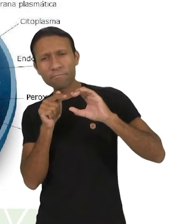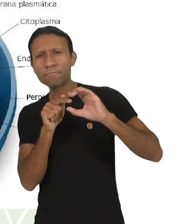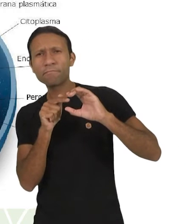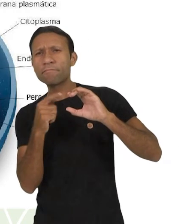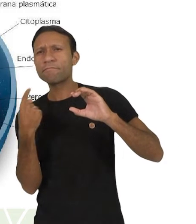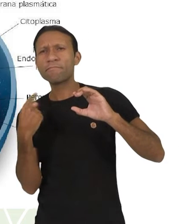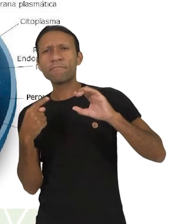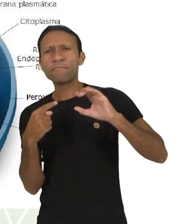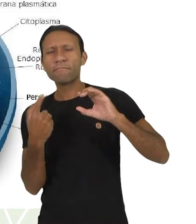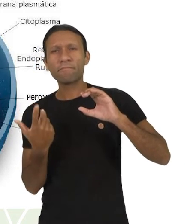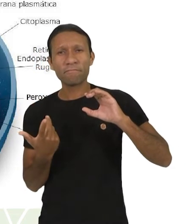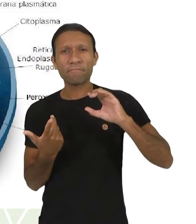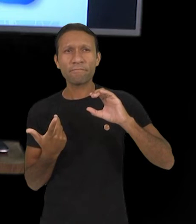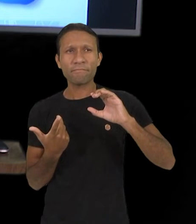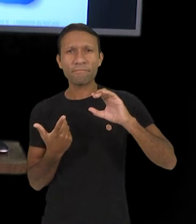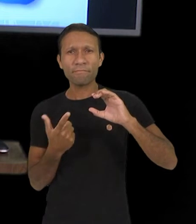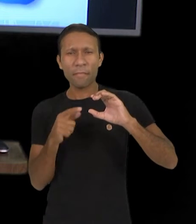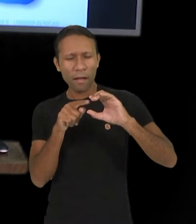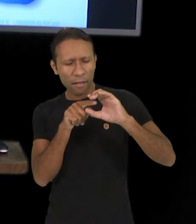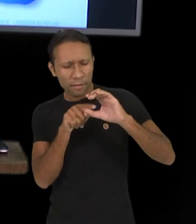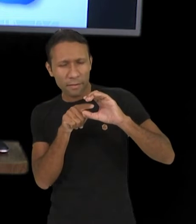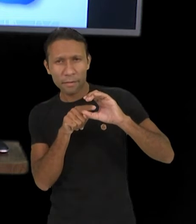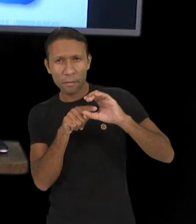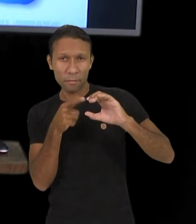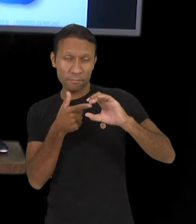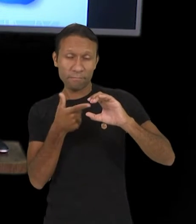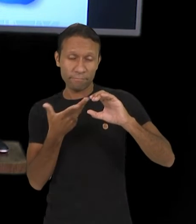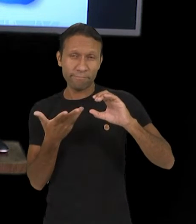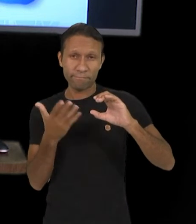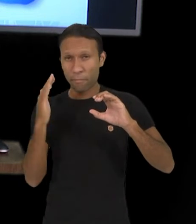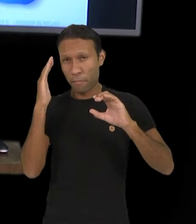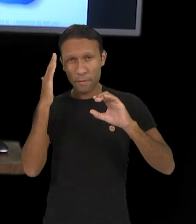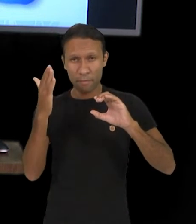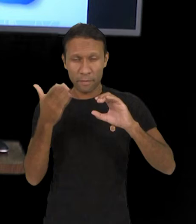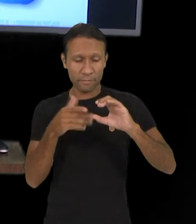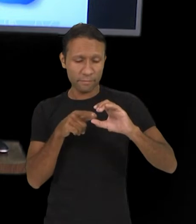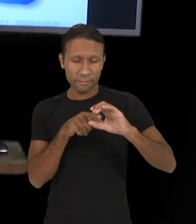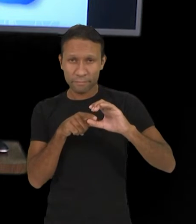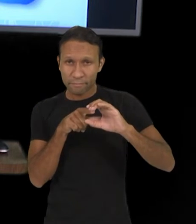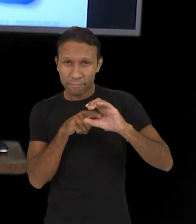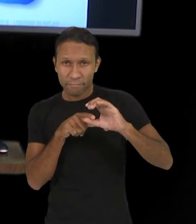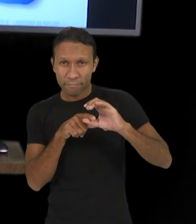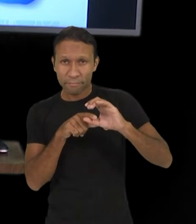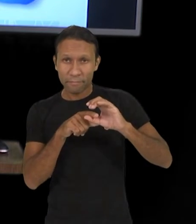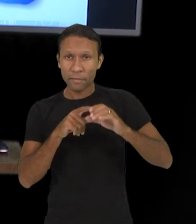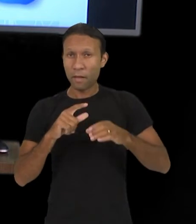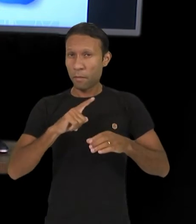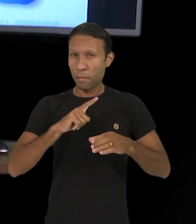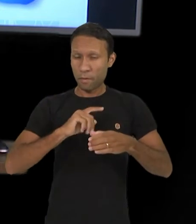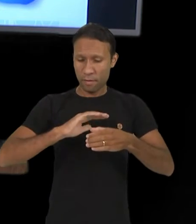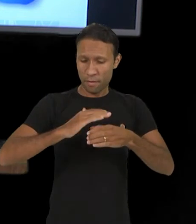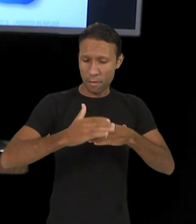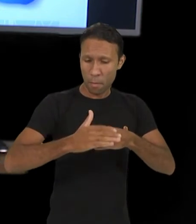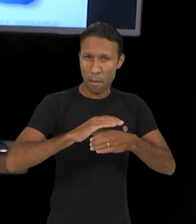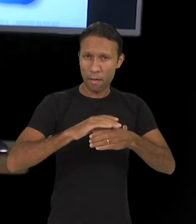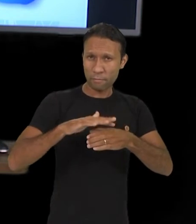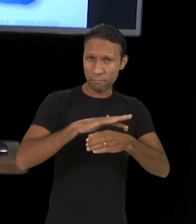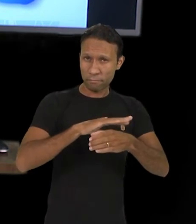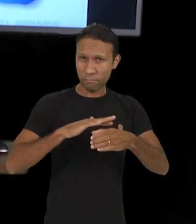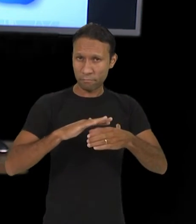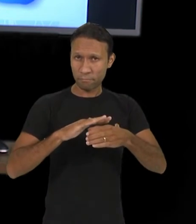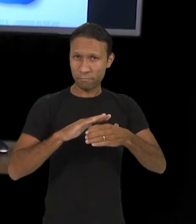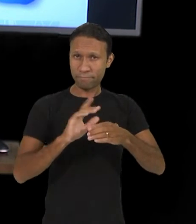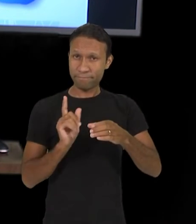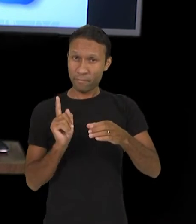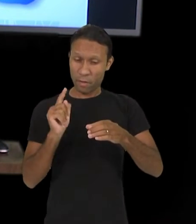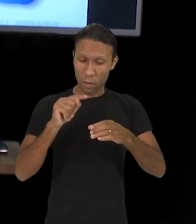asterisco, porque, lógico, a gente está falando de uma coisa básica aqui, membrana plasmática, citoplasma e núcleo. Só